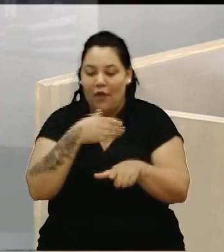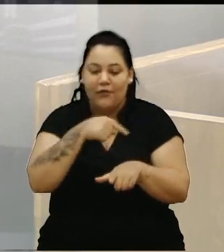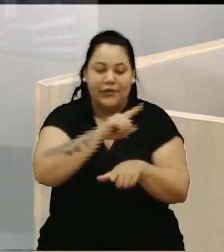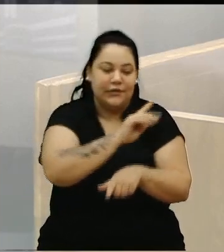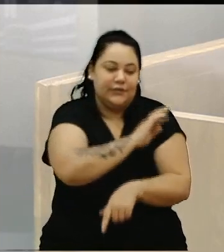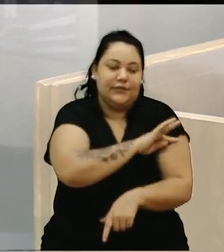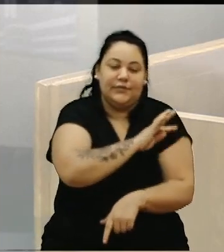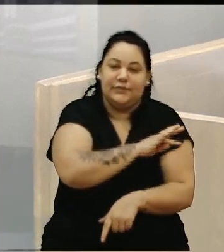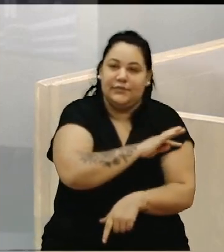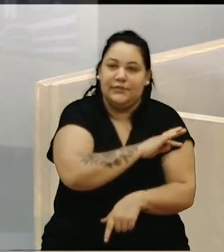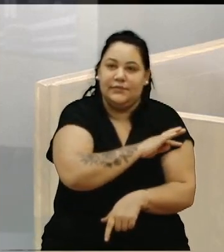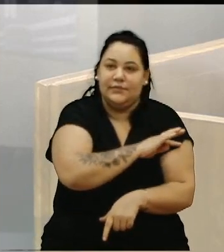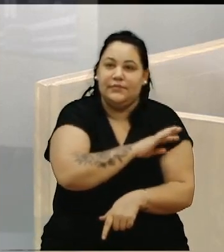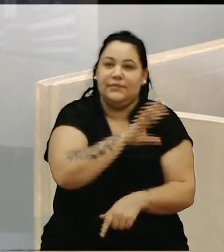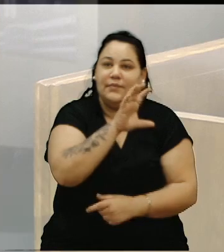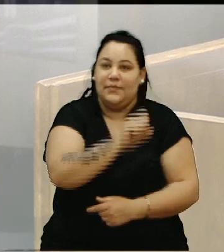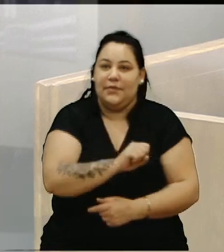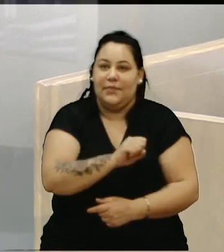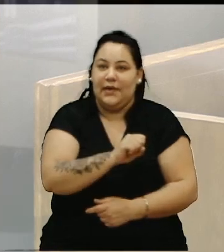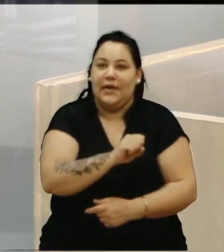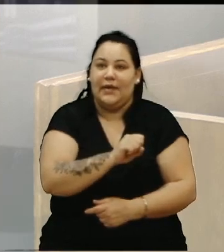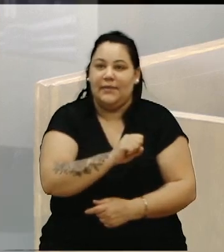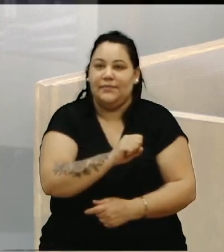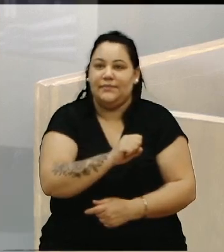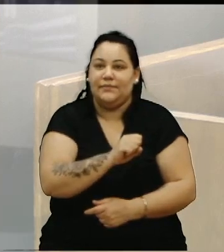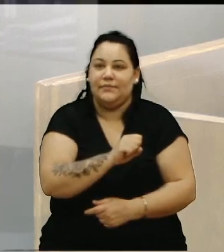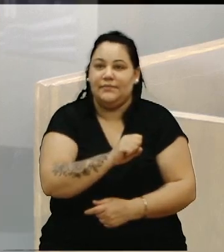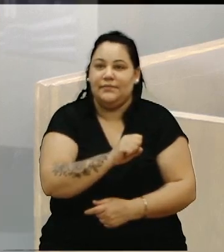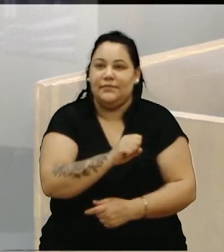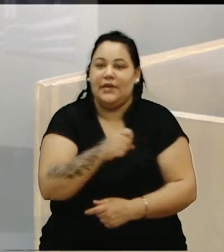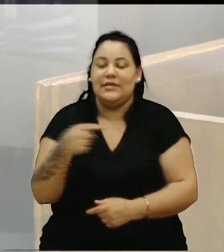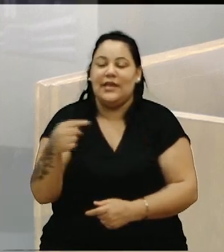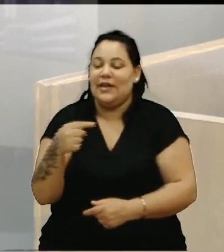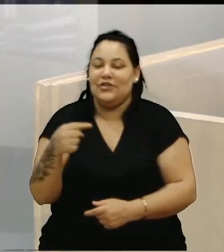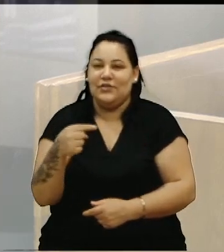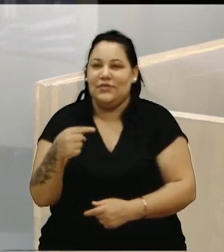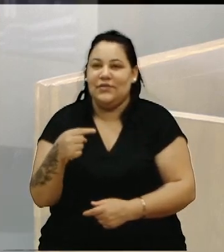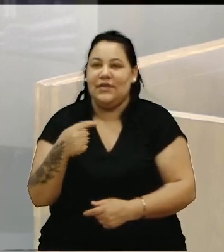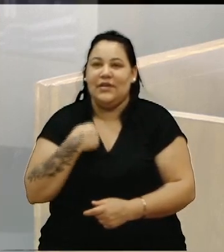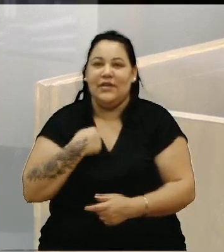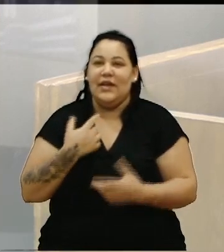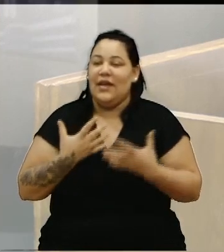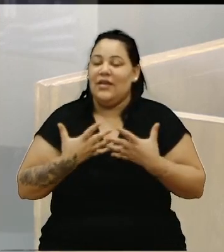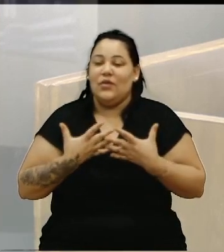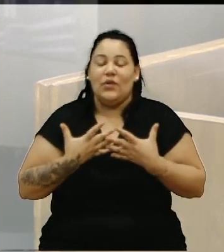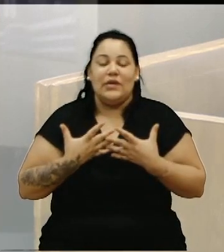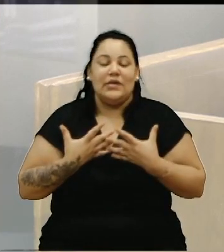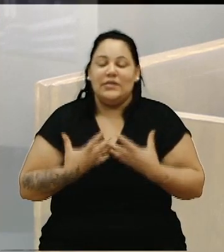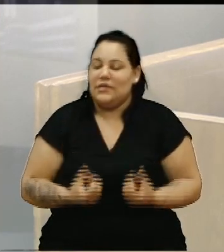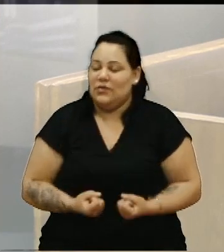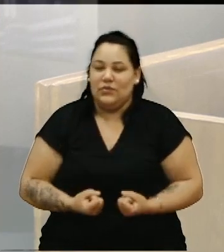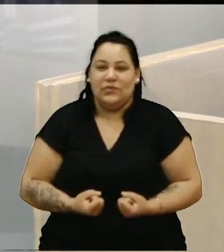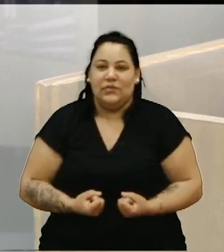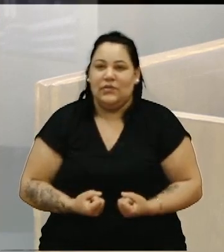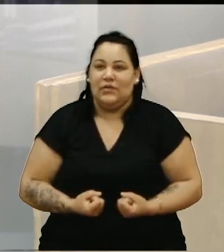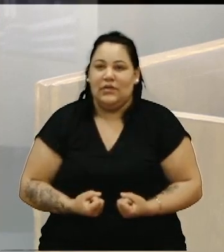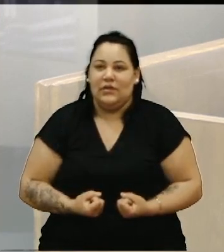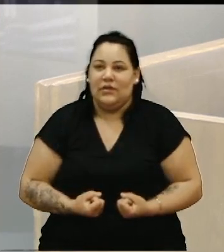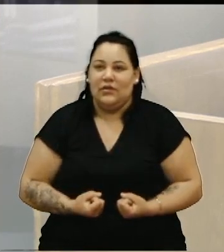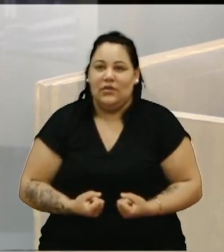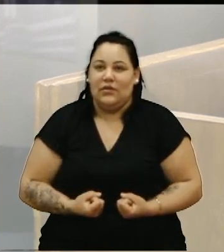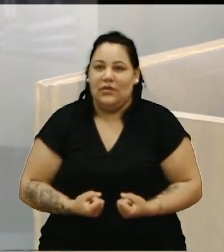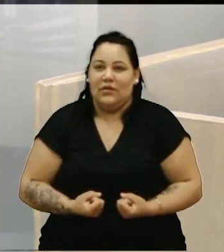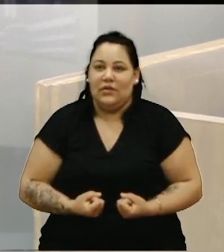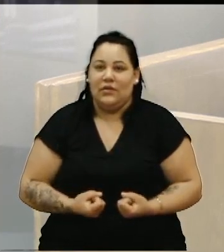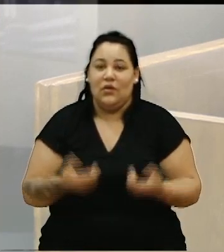farmácia para pegar novamente as negativas. Isso, eu já estou cansando, gente. A minha vida... Hoje